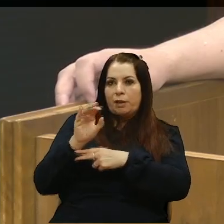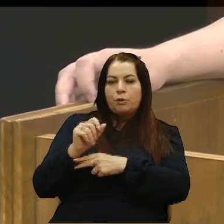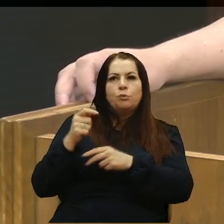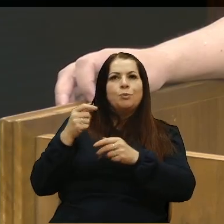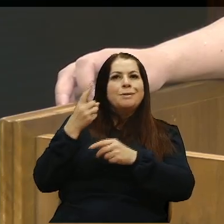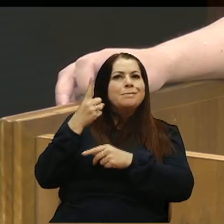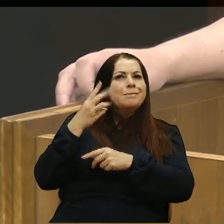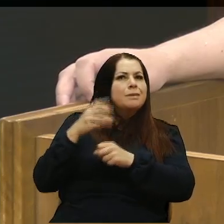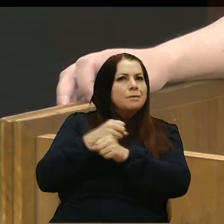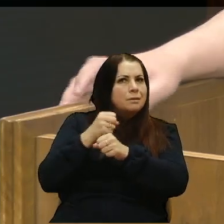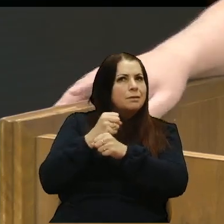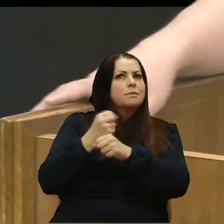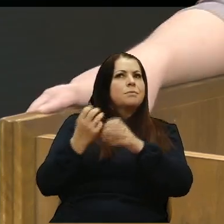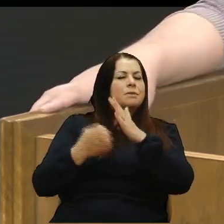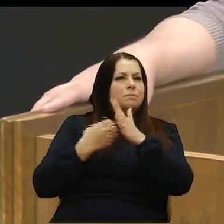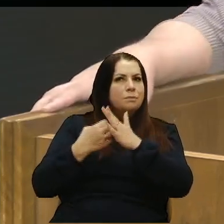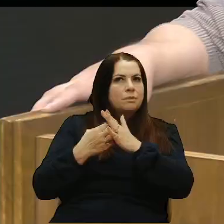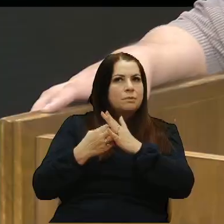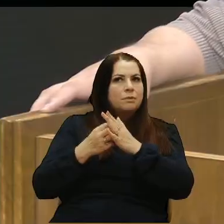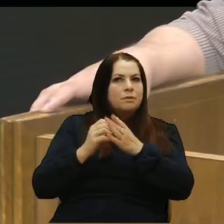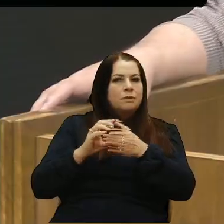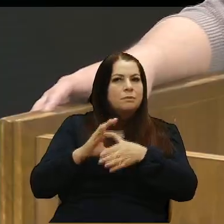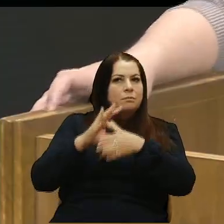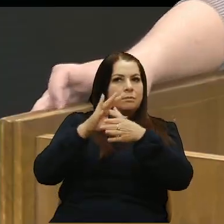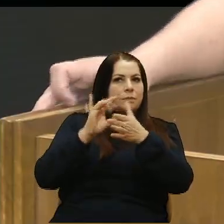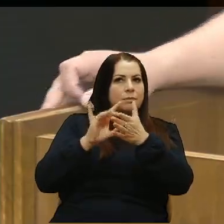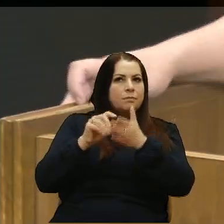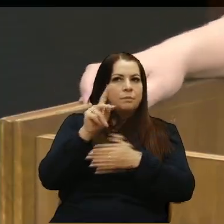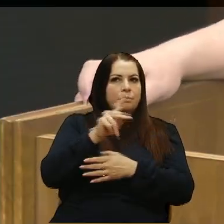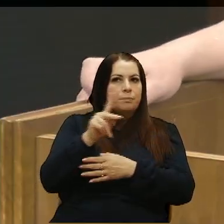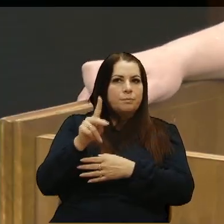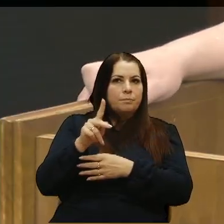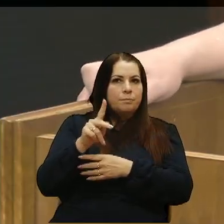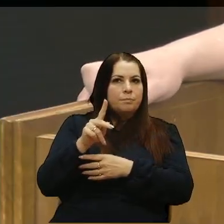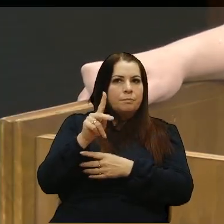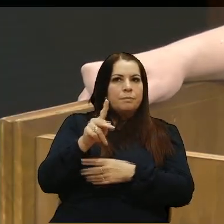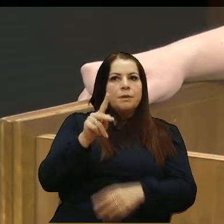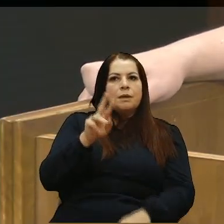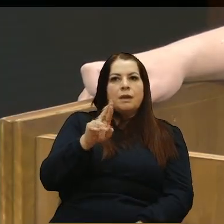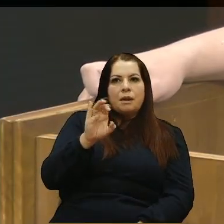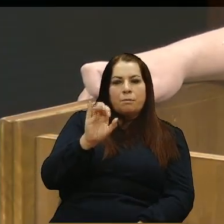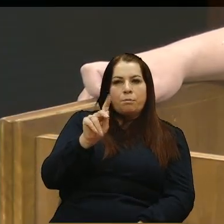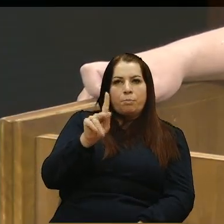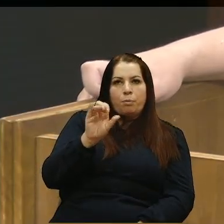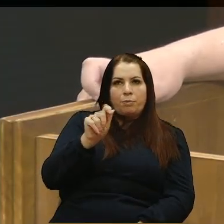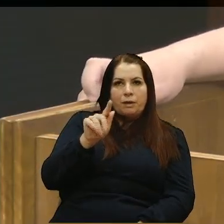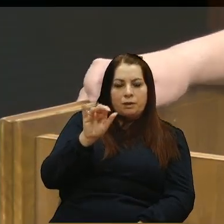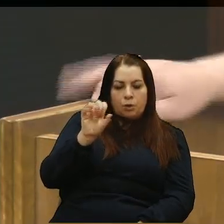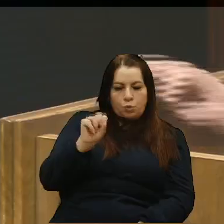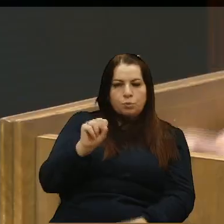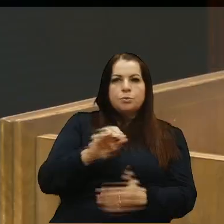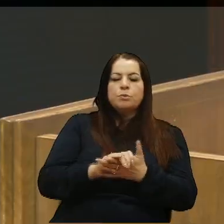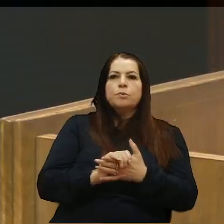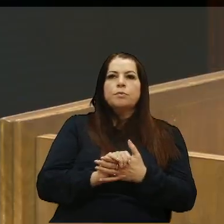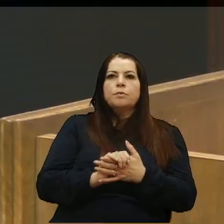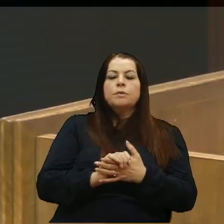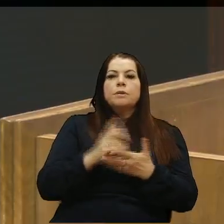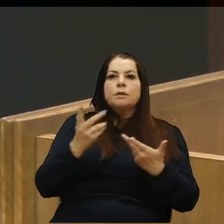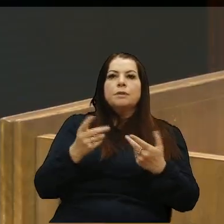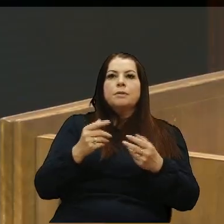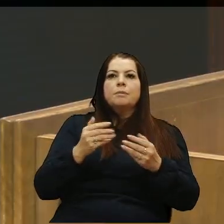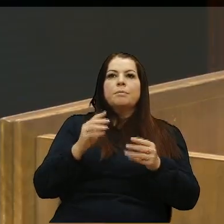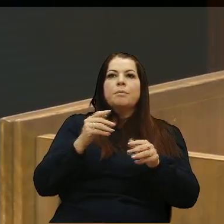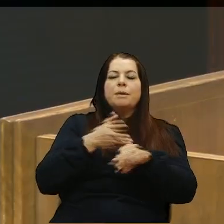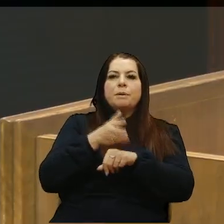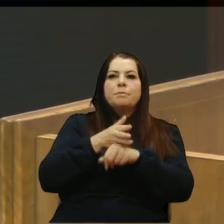mais que as empresas que... Uma declaração de líder do Republicanos. Em momento oportuno, segue em declaração E por de mais líder, que as empresas que vereador participaram Daniel de